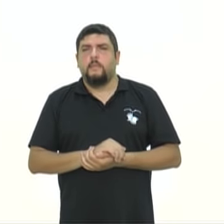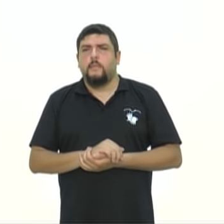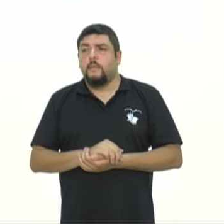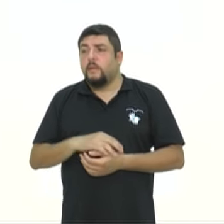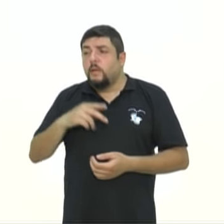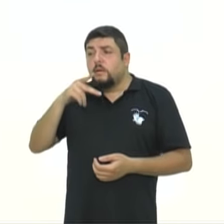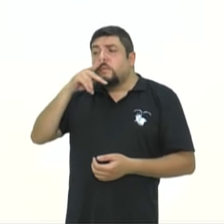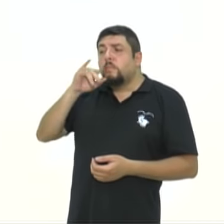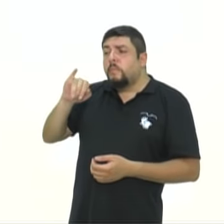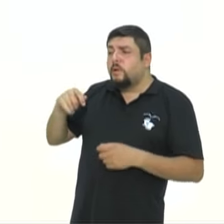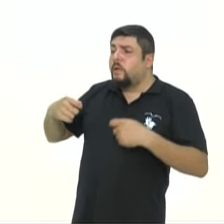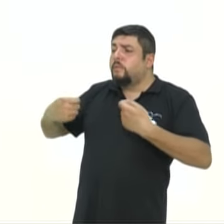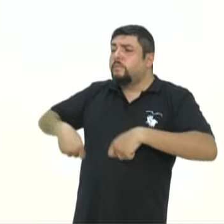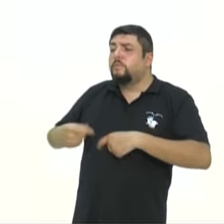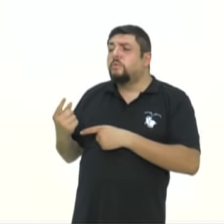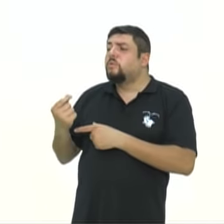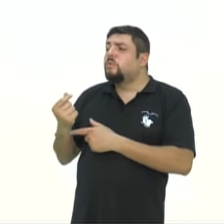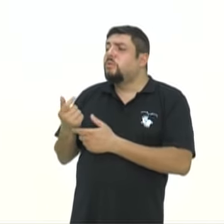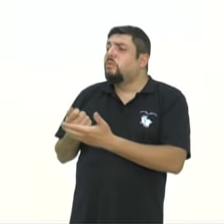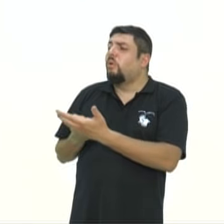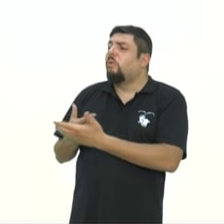para comprar um celular novo.